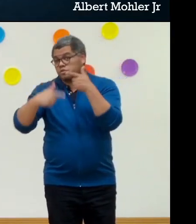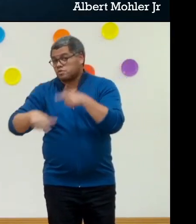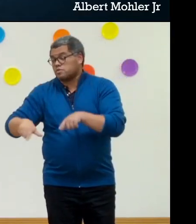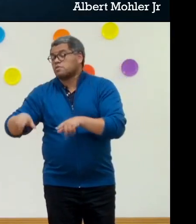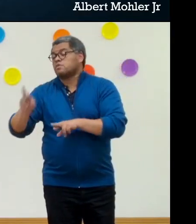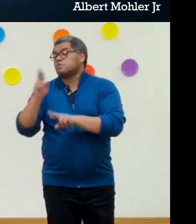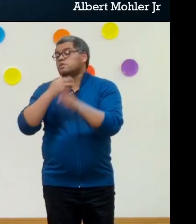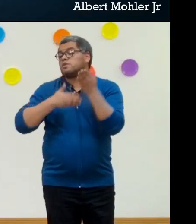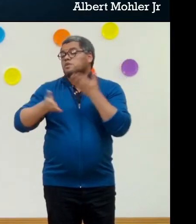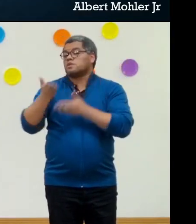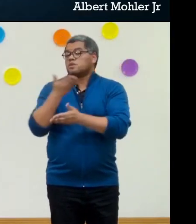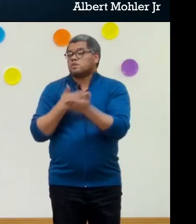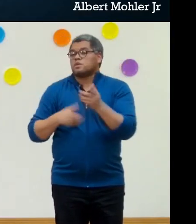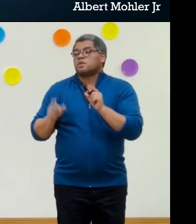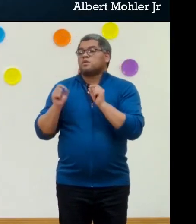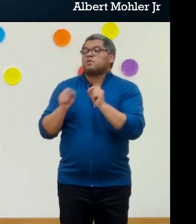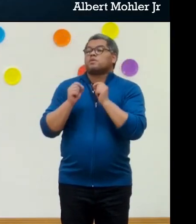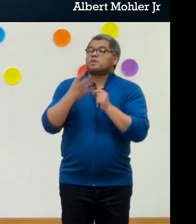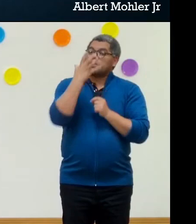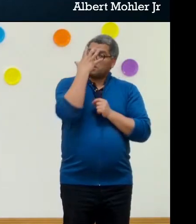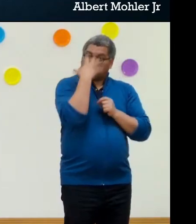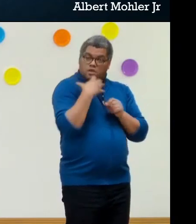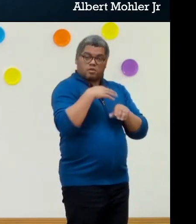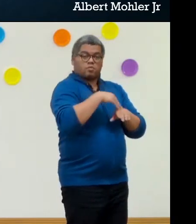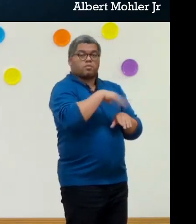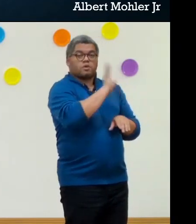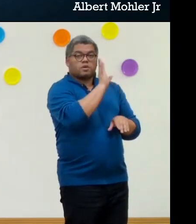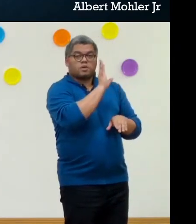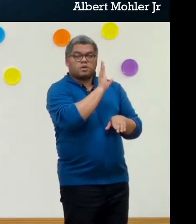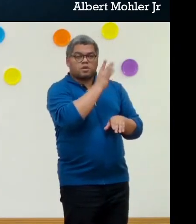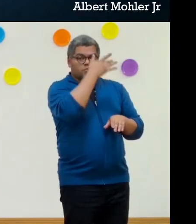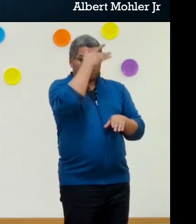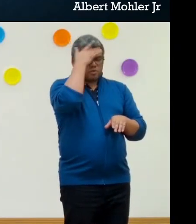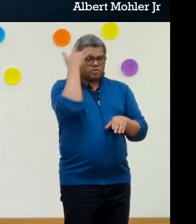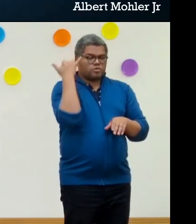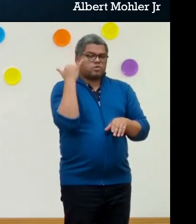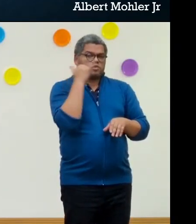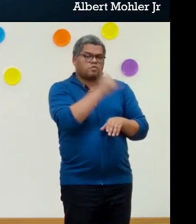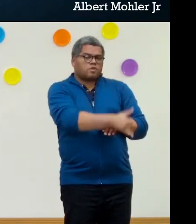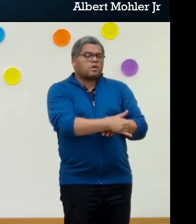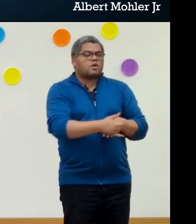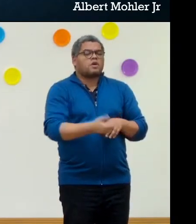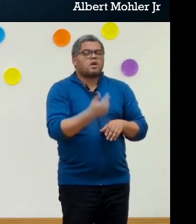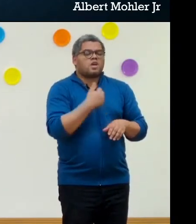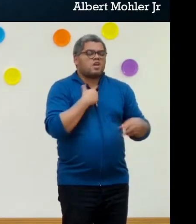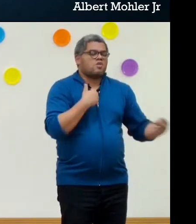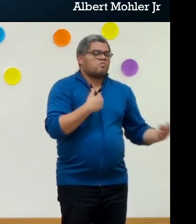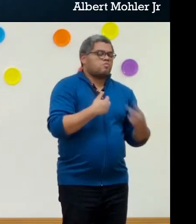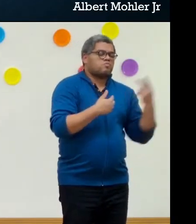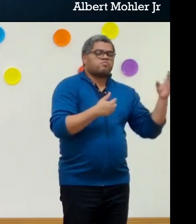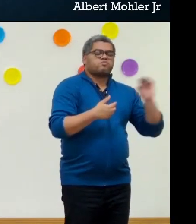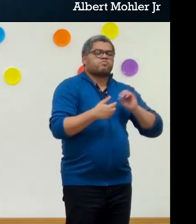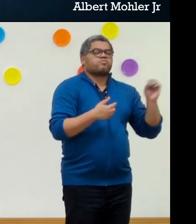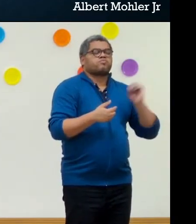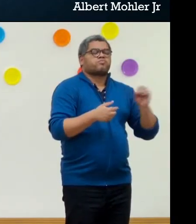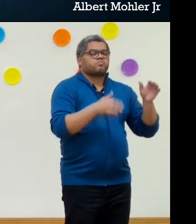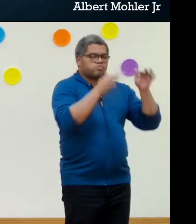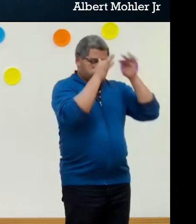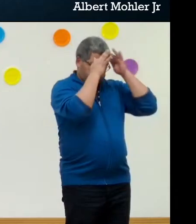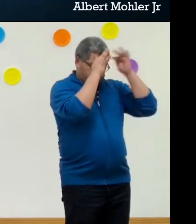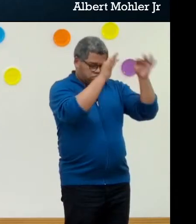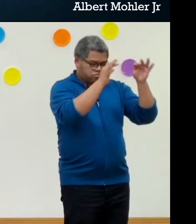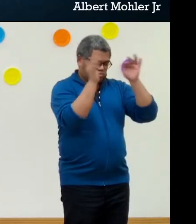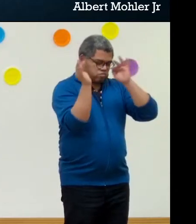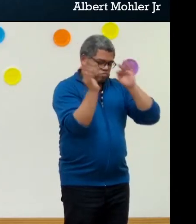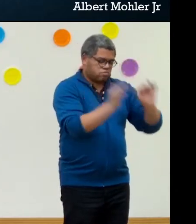Percebe? O que é mais sério, alguém diz, eu não dou valor a isso, é infiel. Não vai